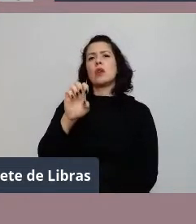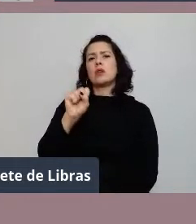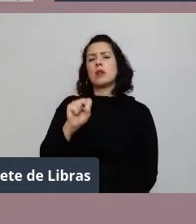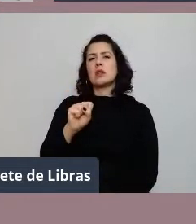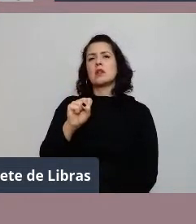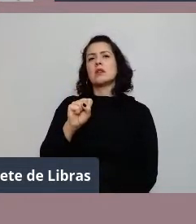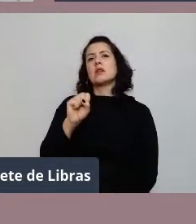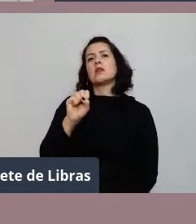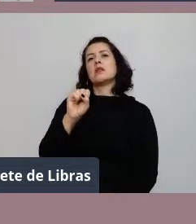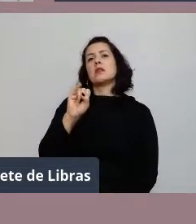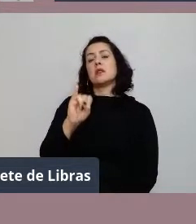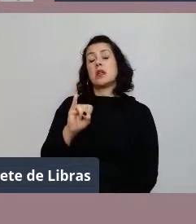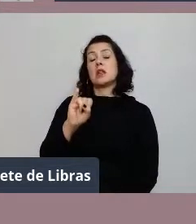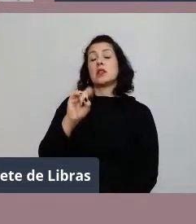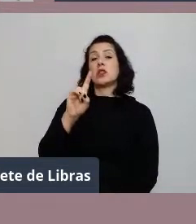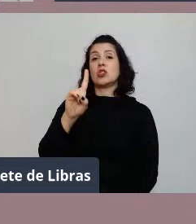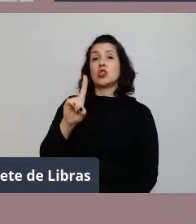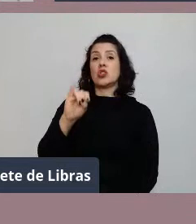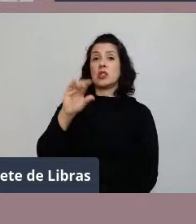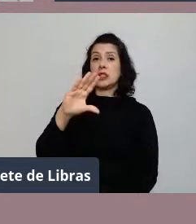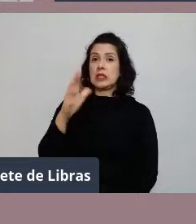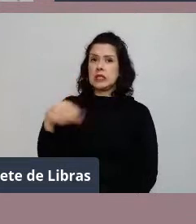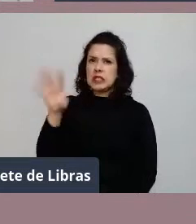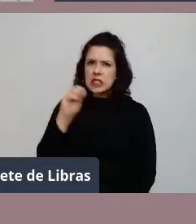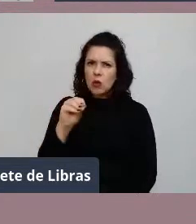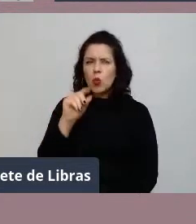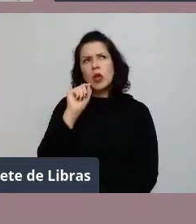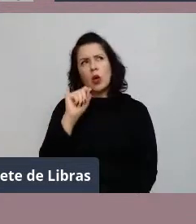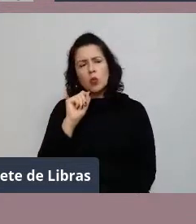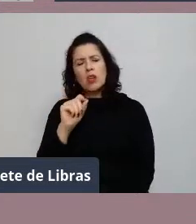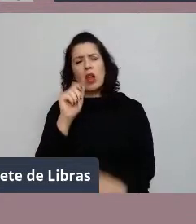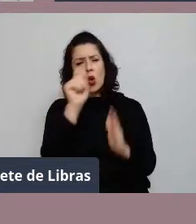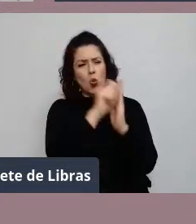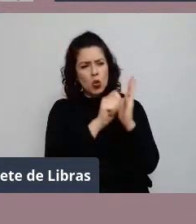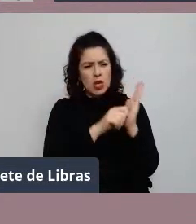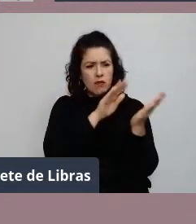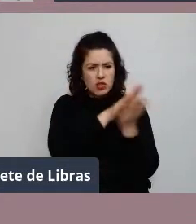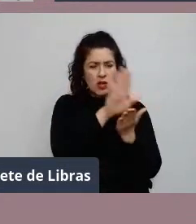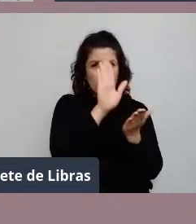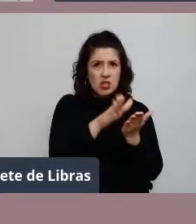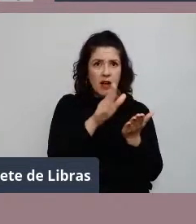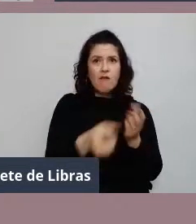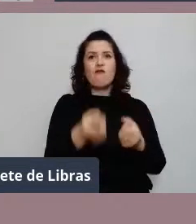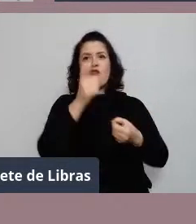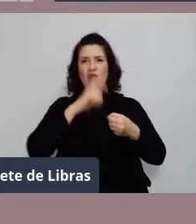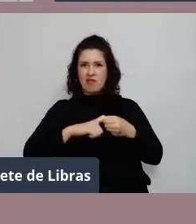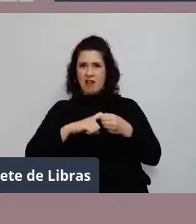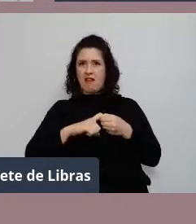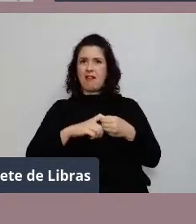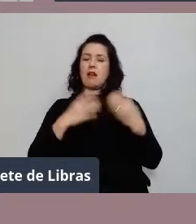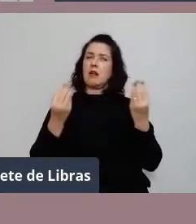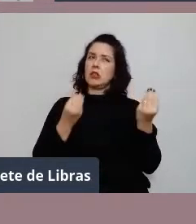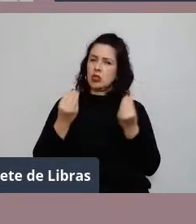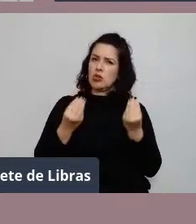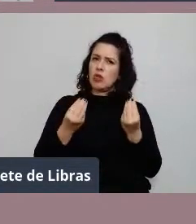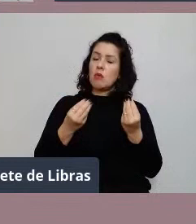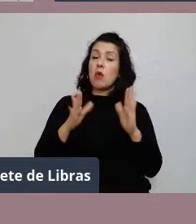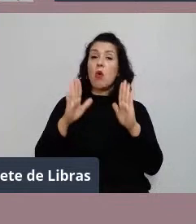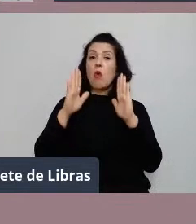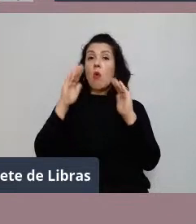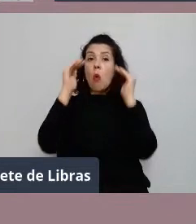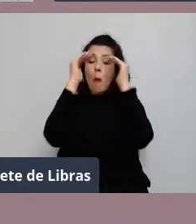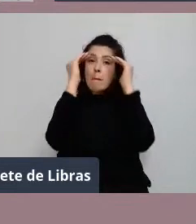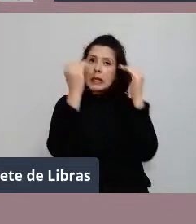Voltar do livro para o manuscrito, alguma coisa assim. Mas obedecer o balanço, obedecer o fragmento, obedecer